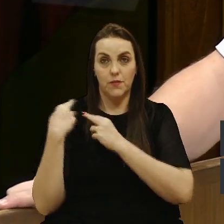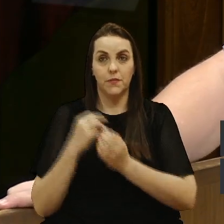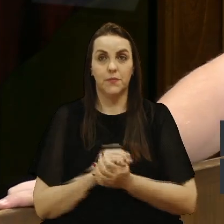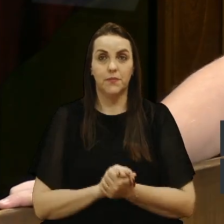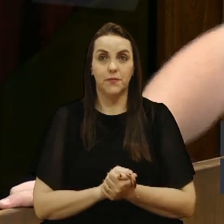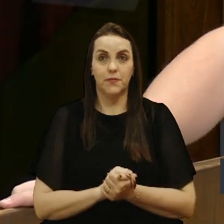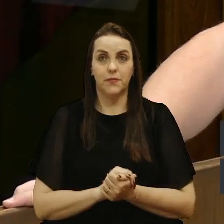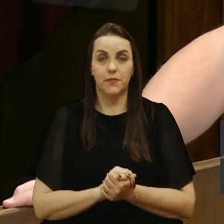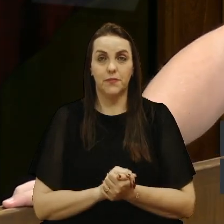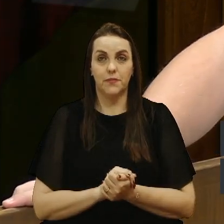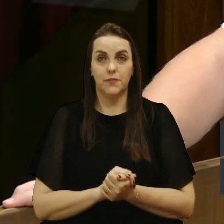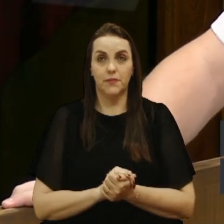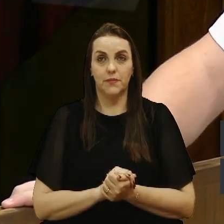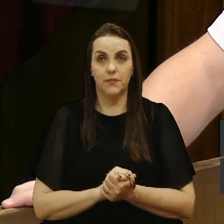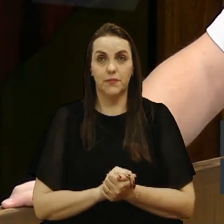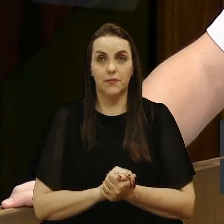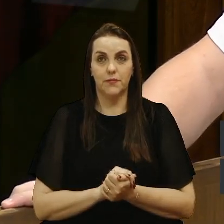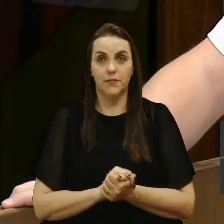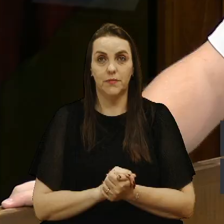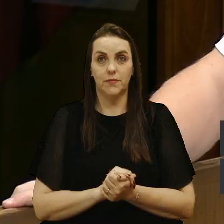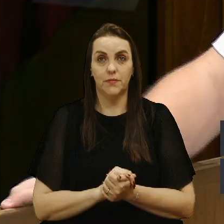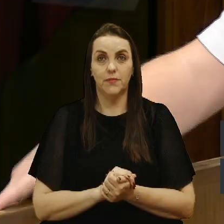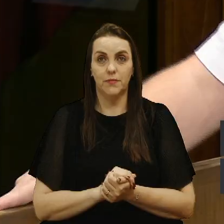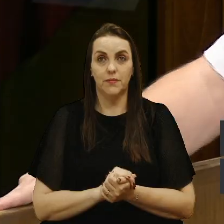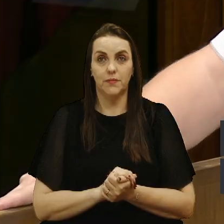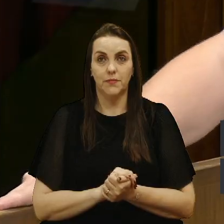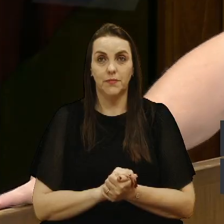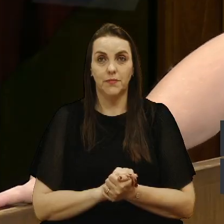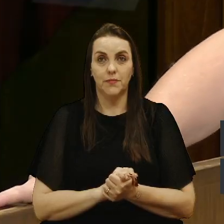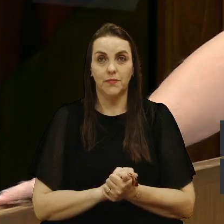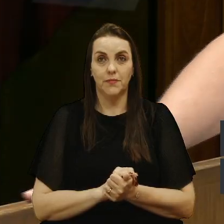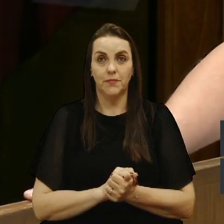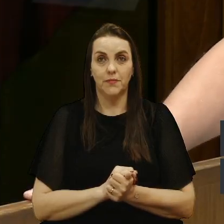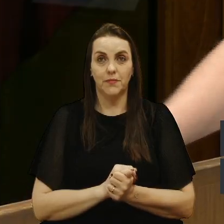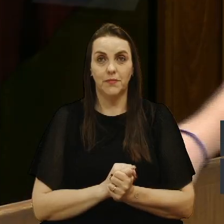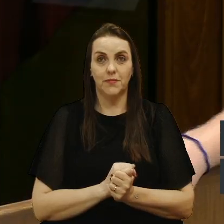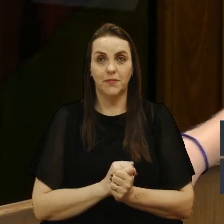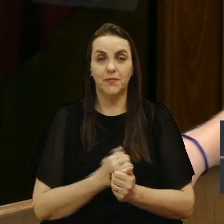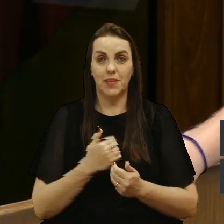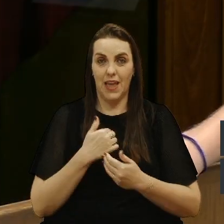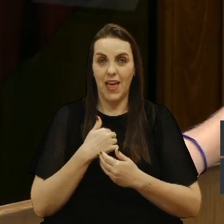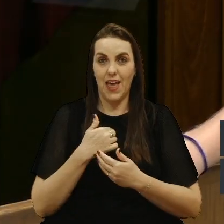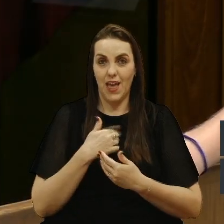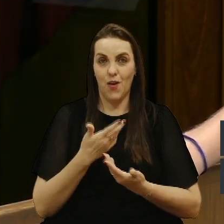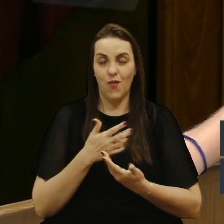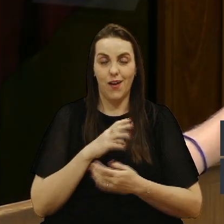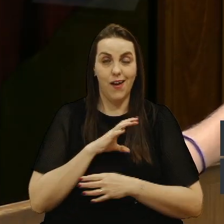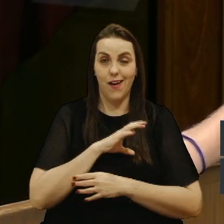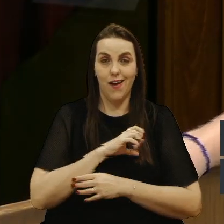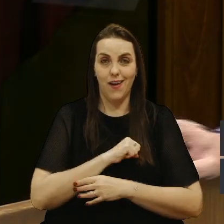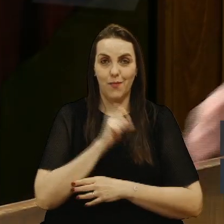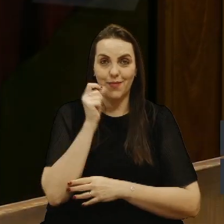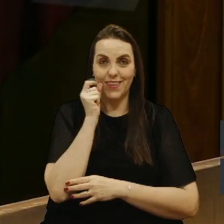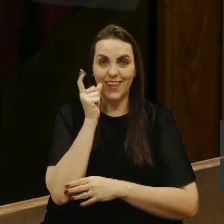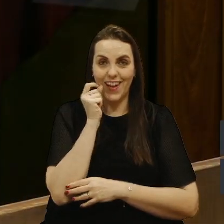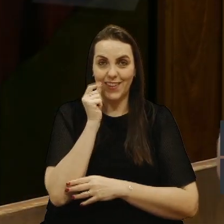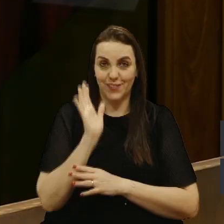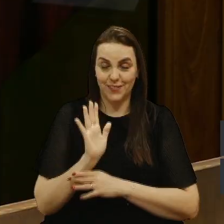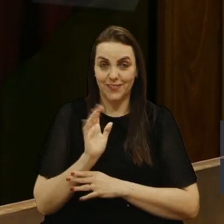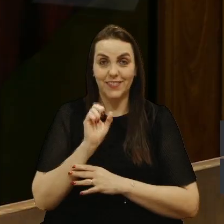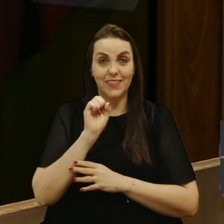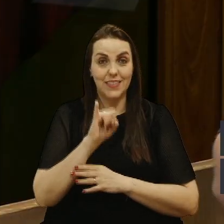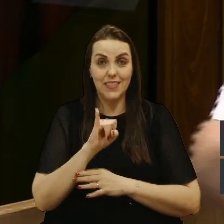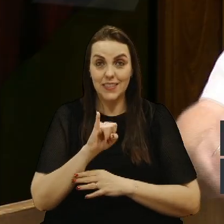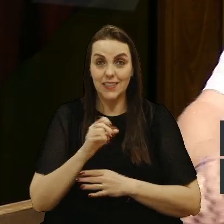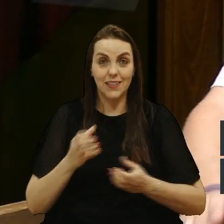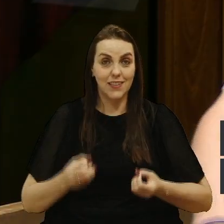Eu sou bem gateiro, né? Quem tem gato sabe. Se não castrar 2 gatos, o ano